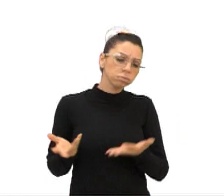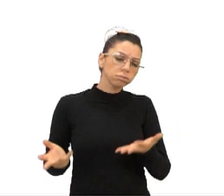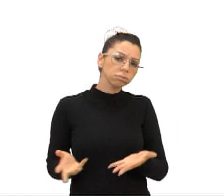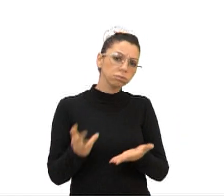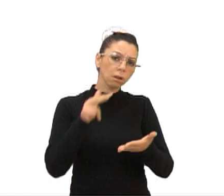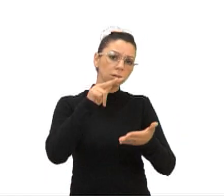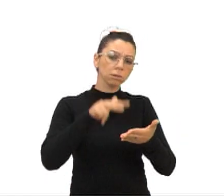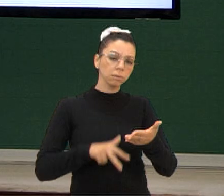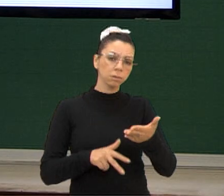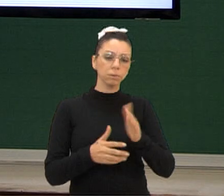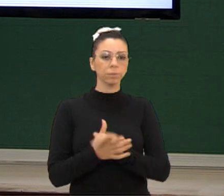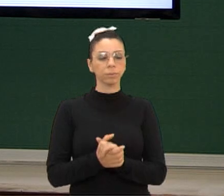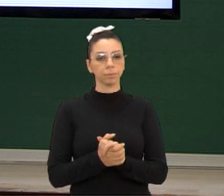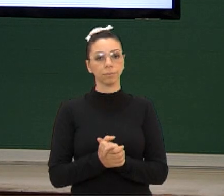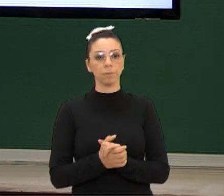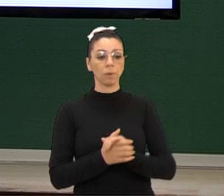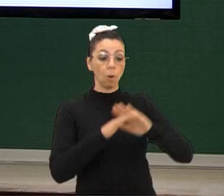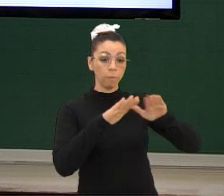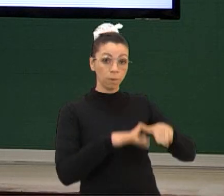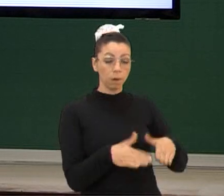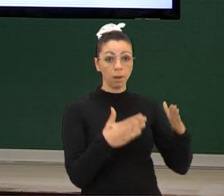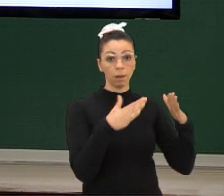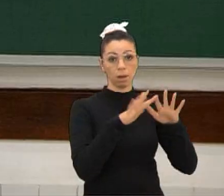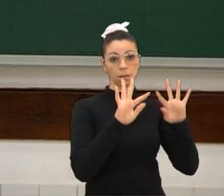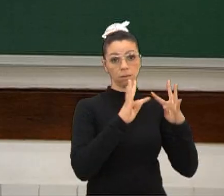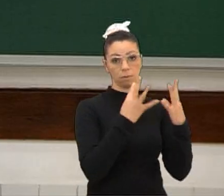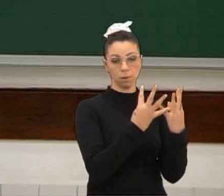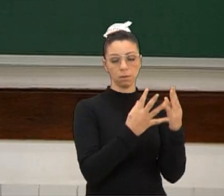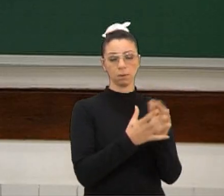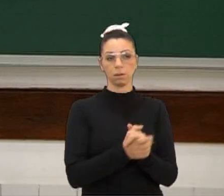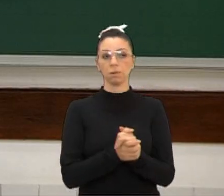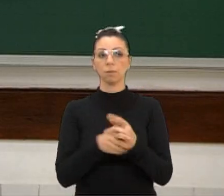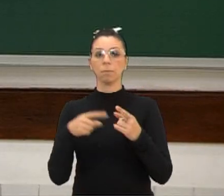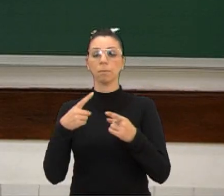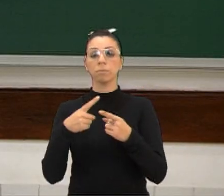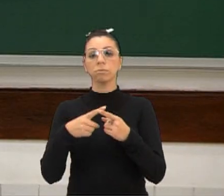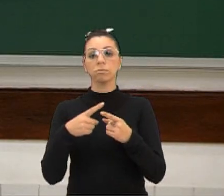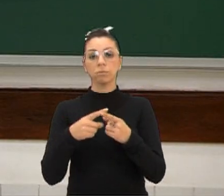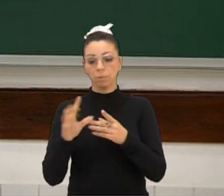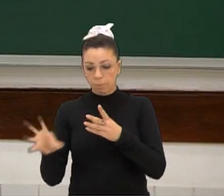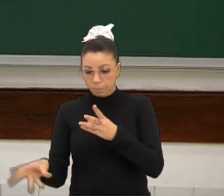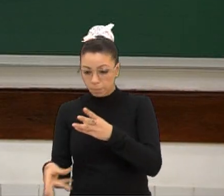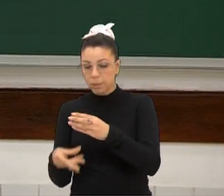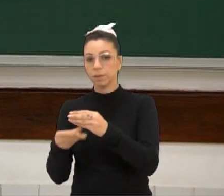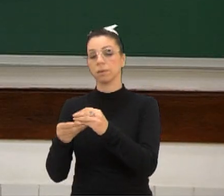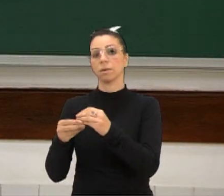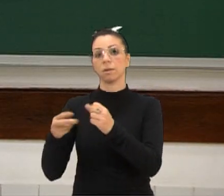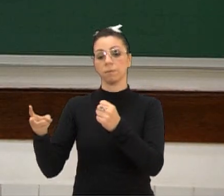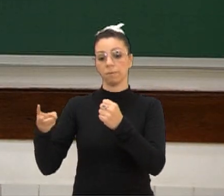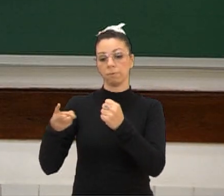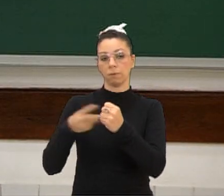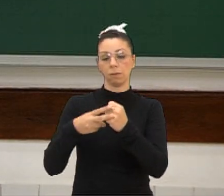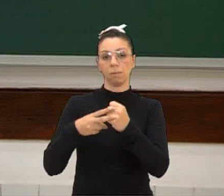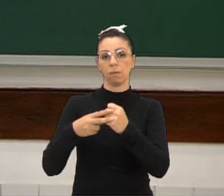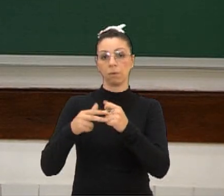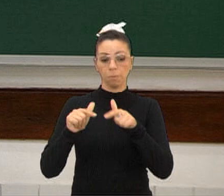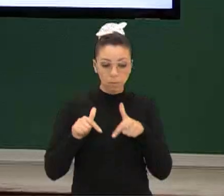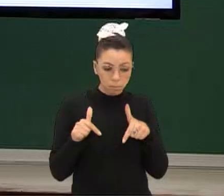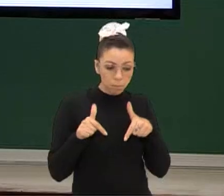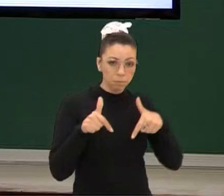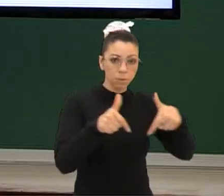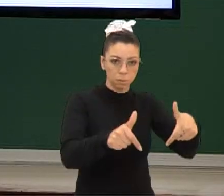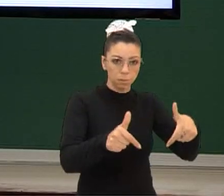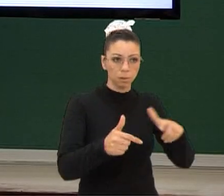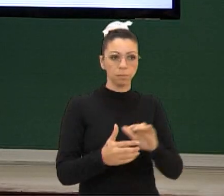O confinamento. Tem um predicado verbal. Por quê? Porque ele indica uma ação. Depois, na